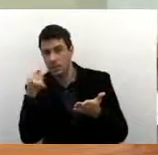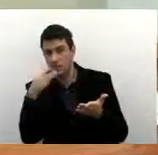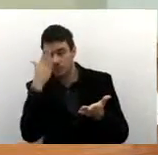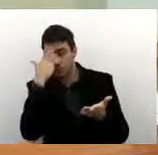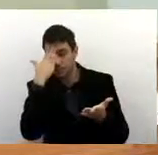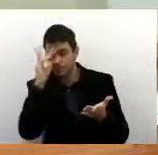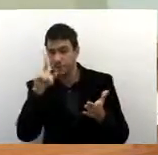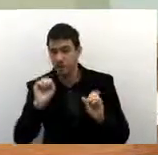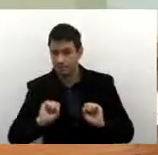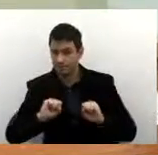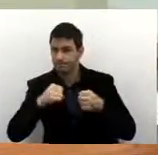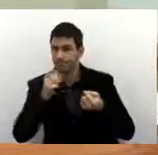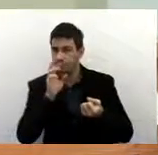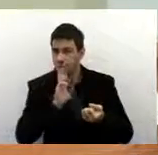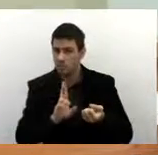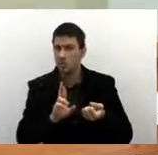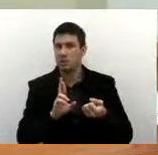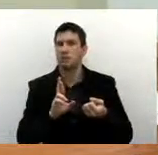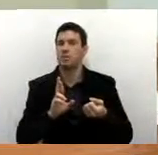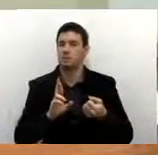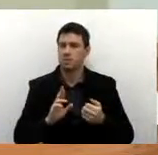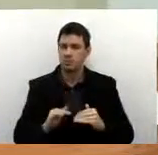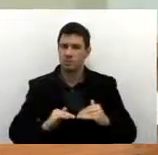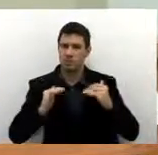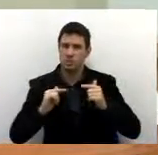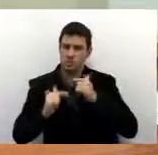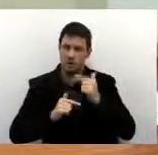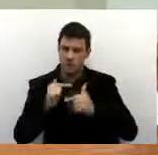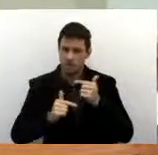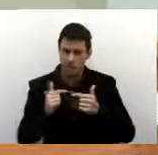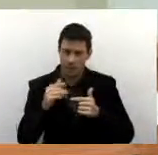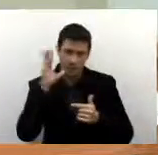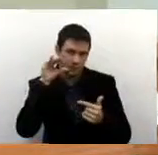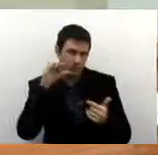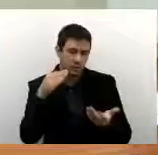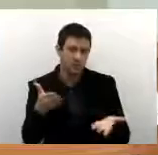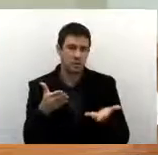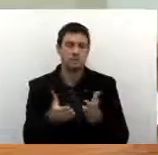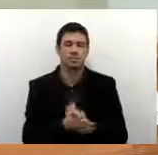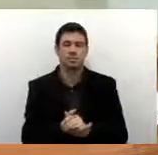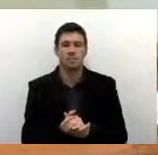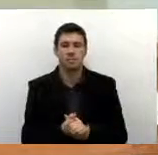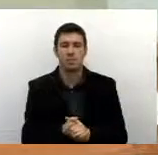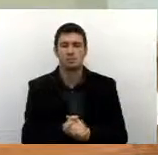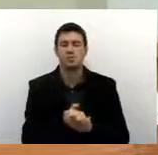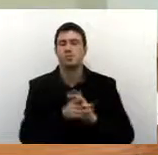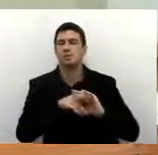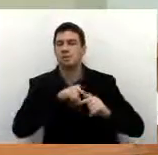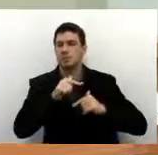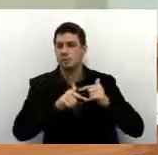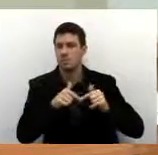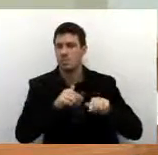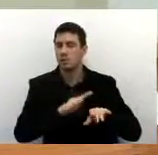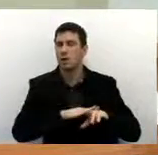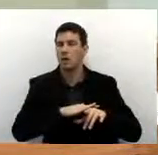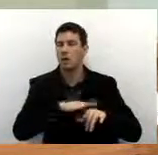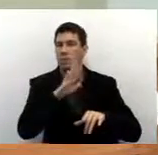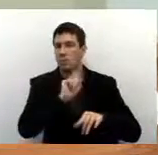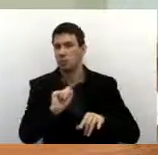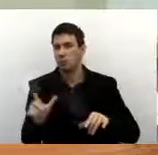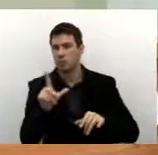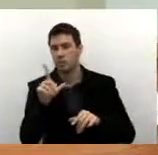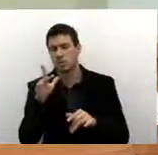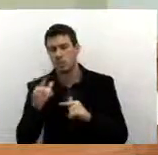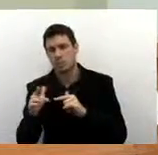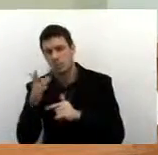uma carga grande de trabalho para aquela secretaria, para aquela quantidade de funcionários que existe lá, a carga de trabalho e tudo. Pensando nisso,